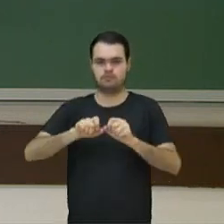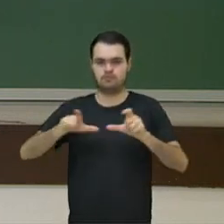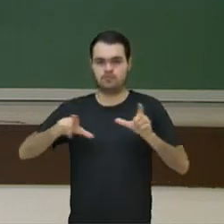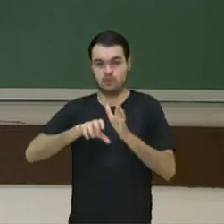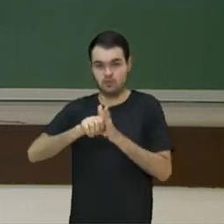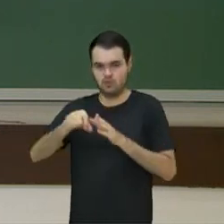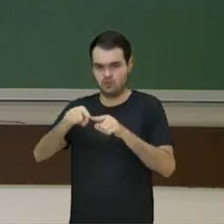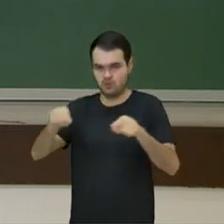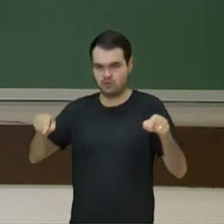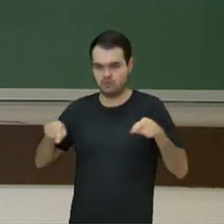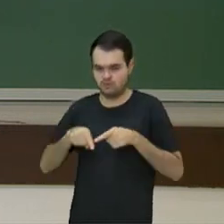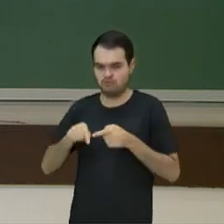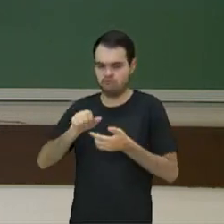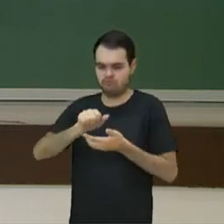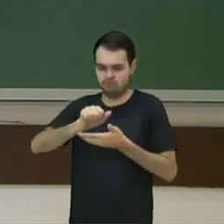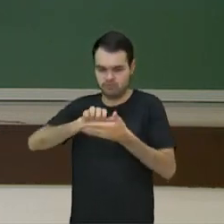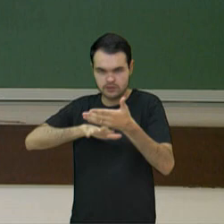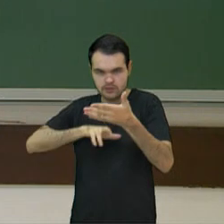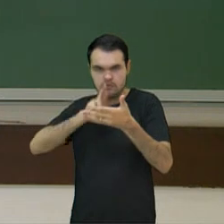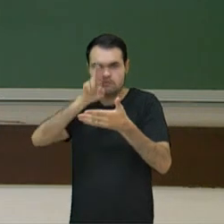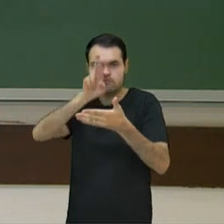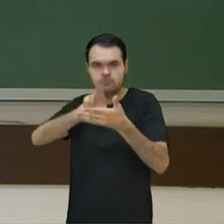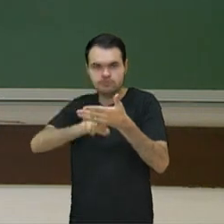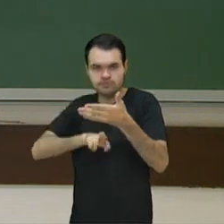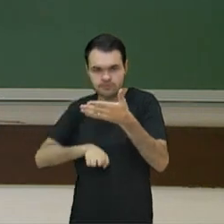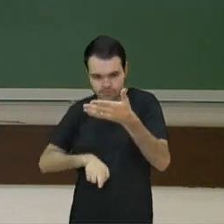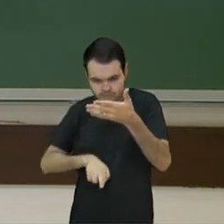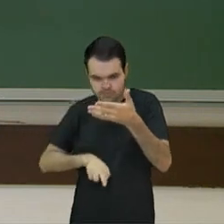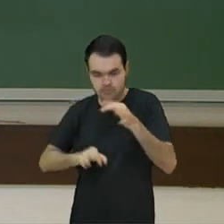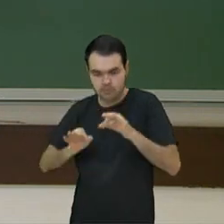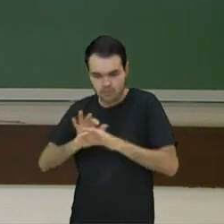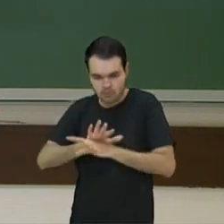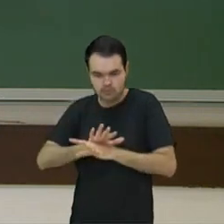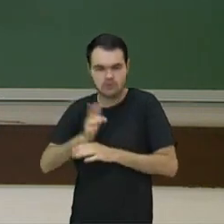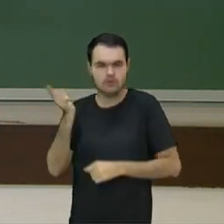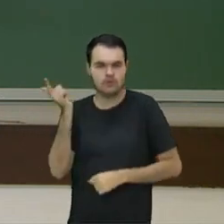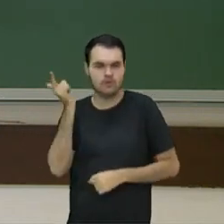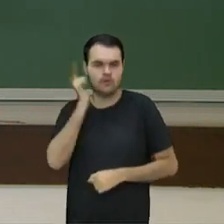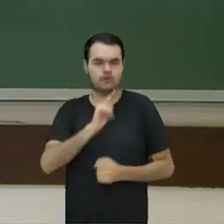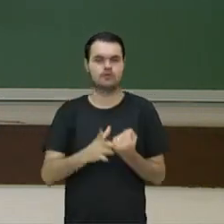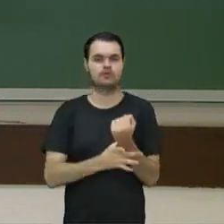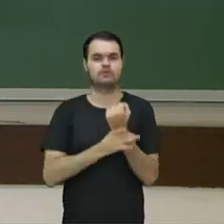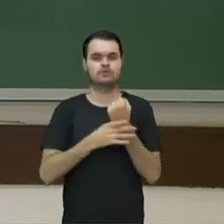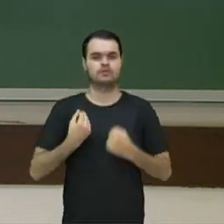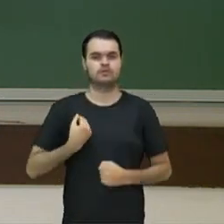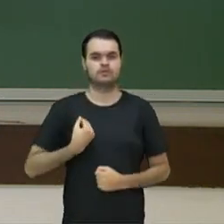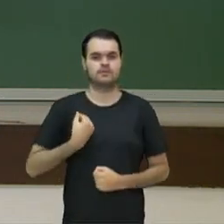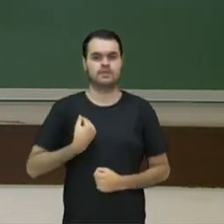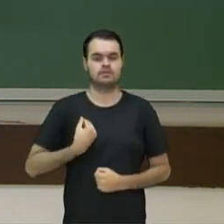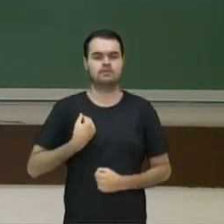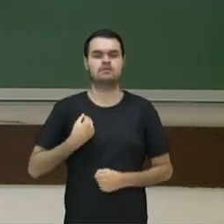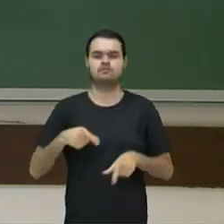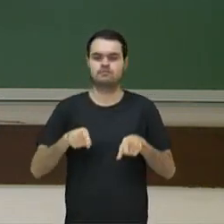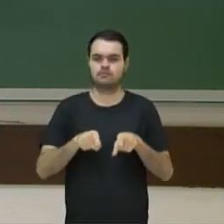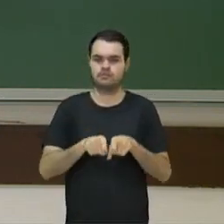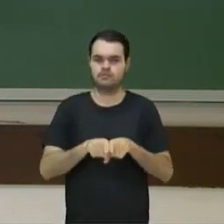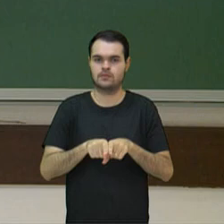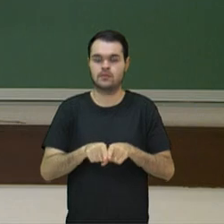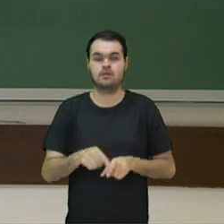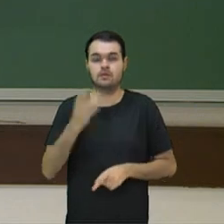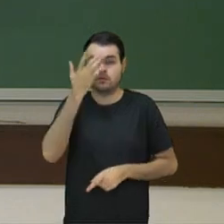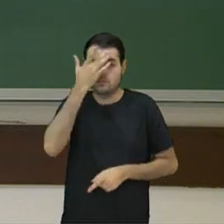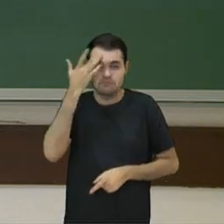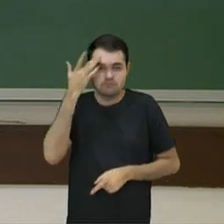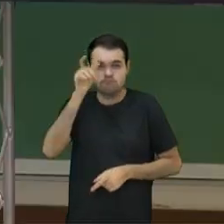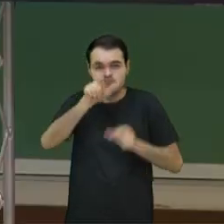sua tarefinha lá no Classroom e para que você possa obter a sua presença também. E aqueles que